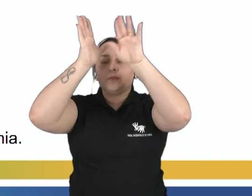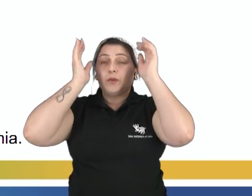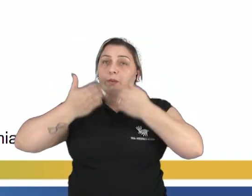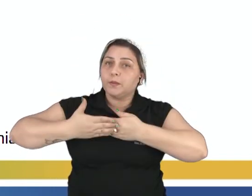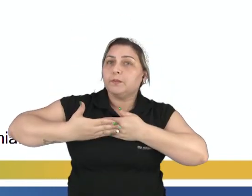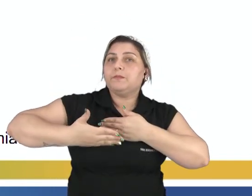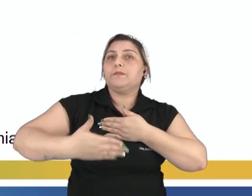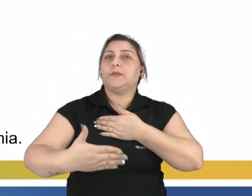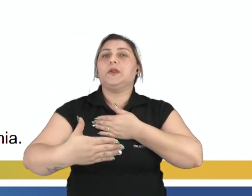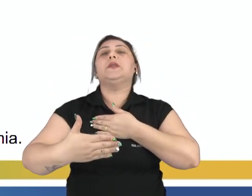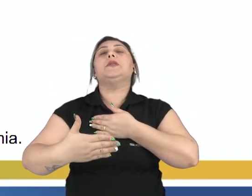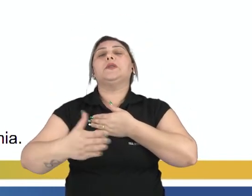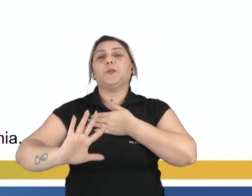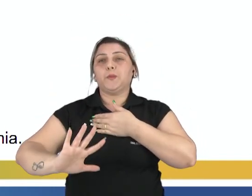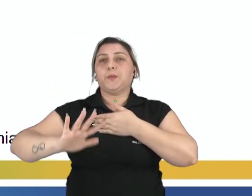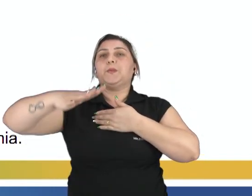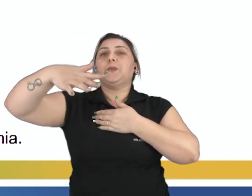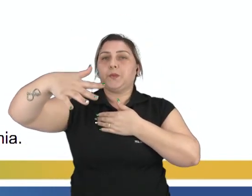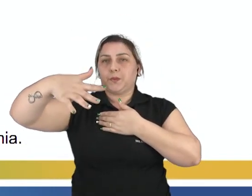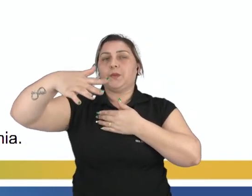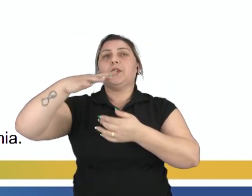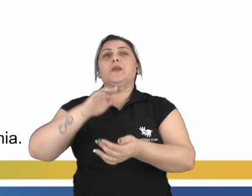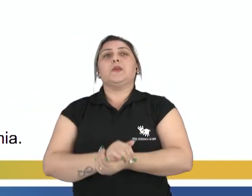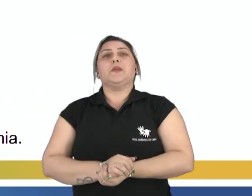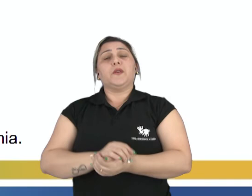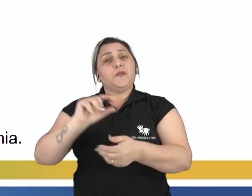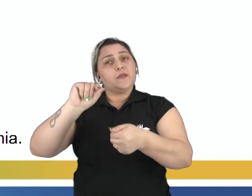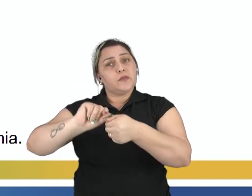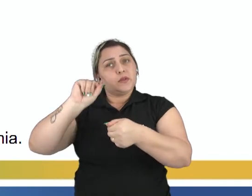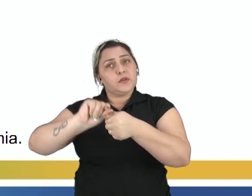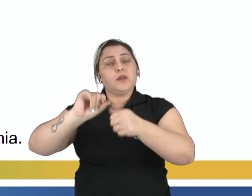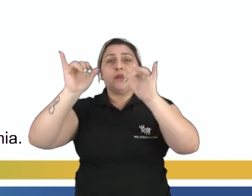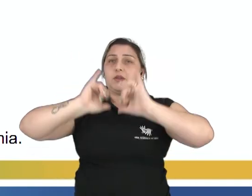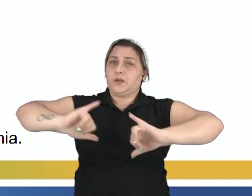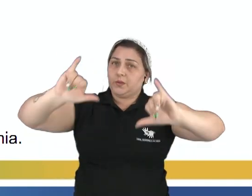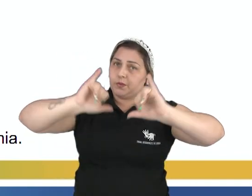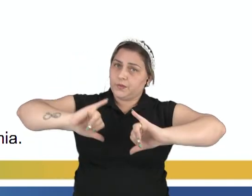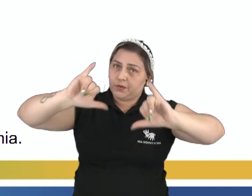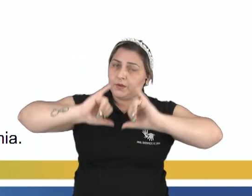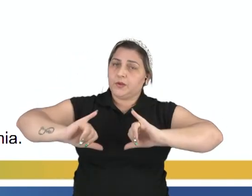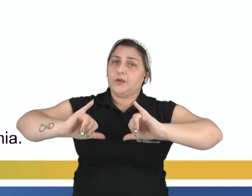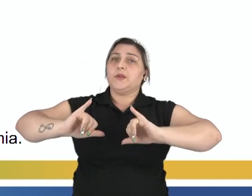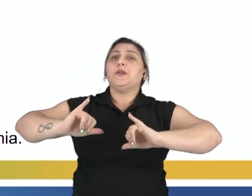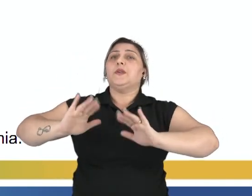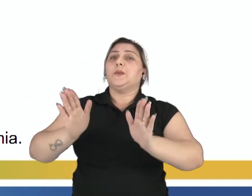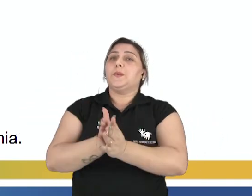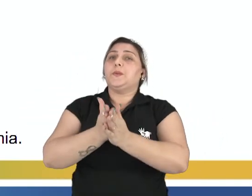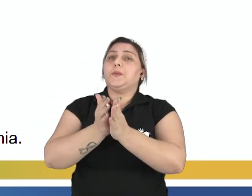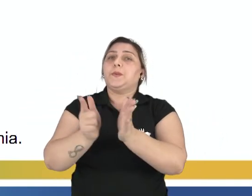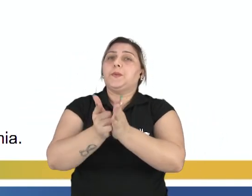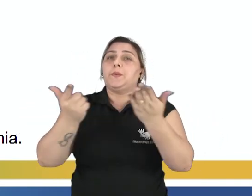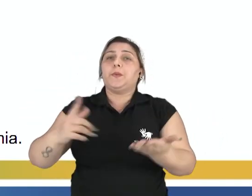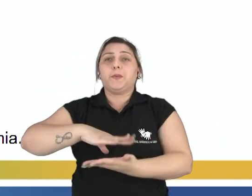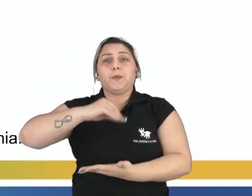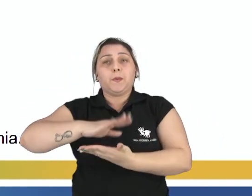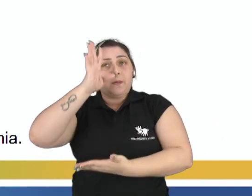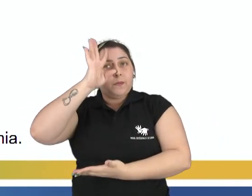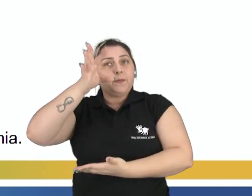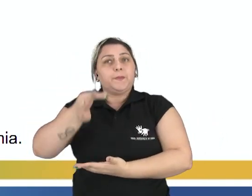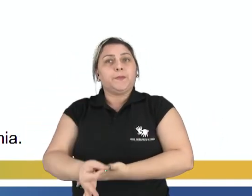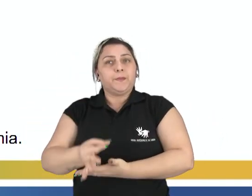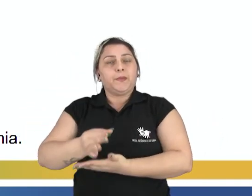desse ponto, desse aumento, né, construíram aí essa notícia jornalística, tá bom? Para